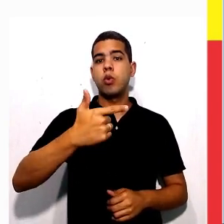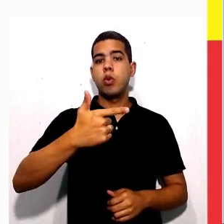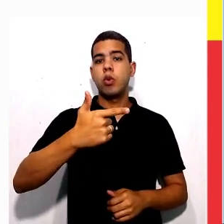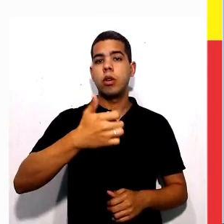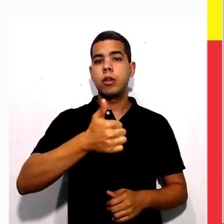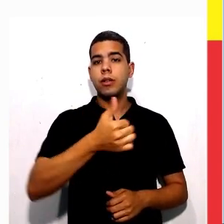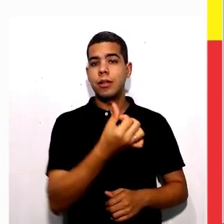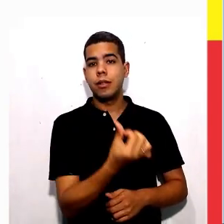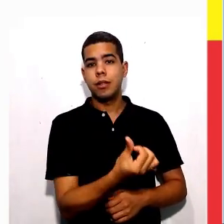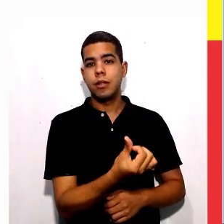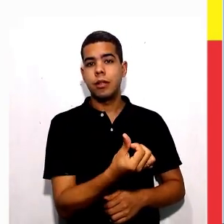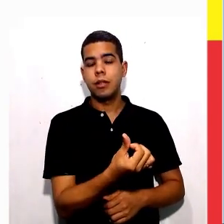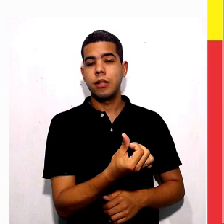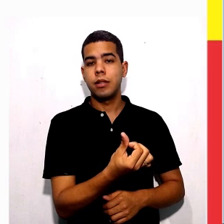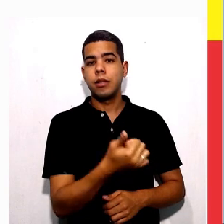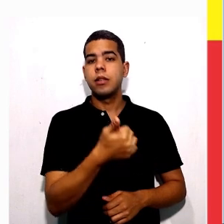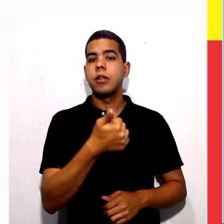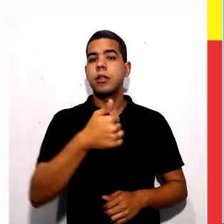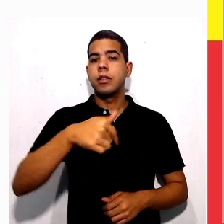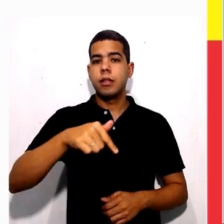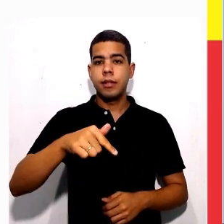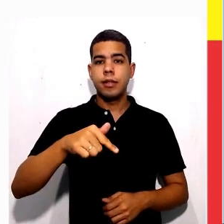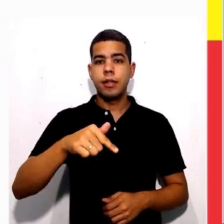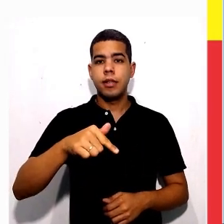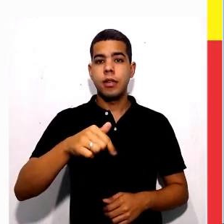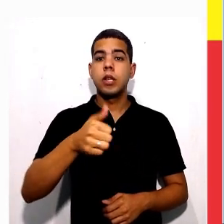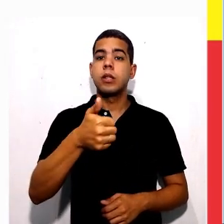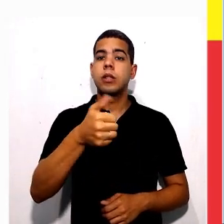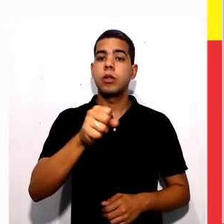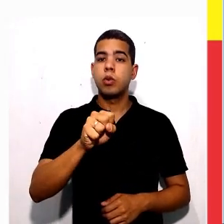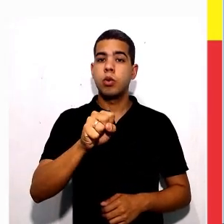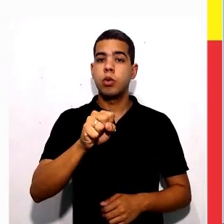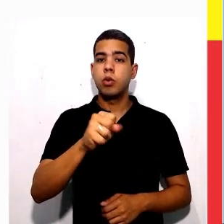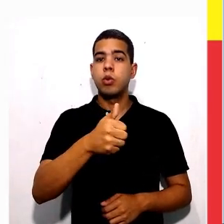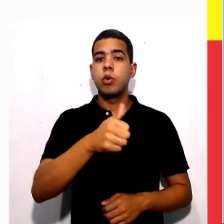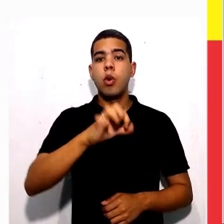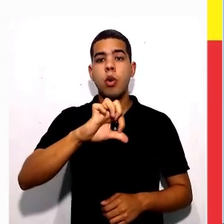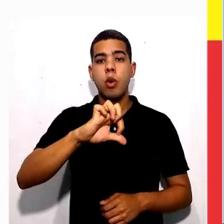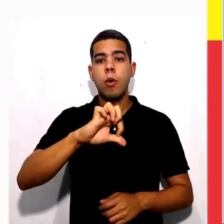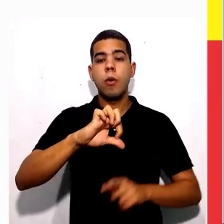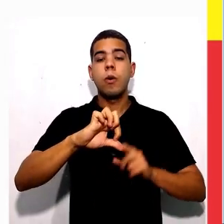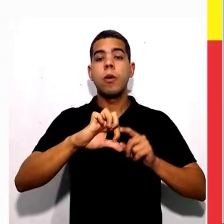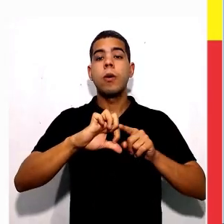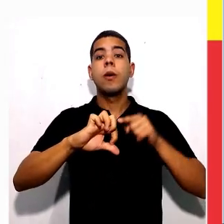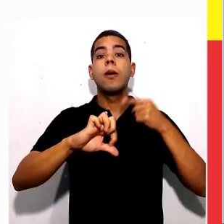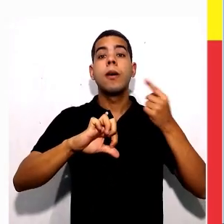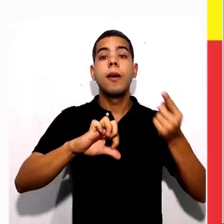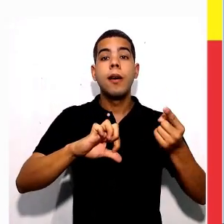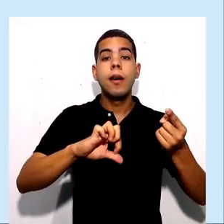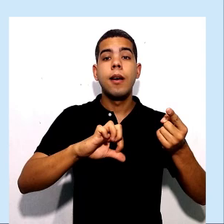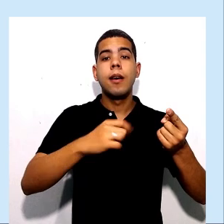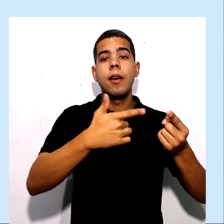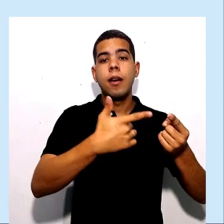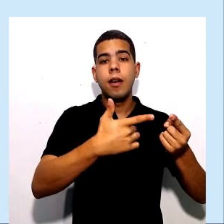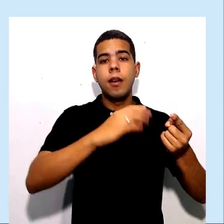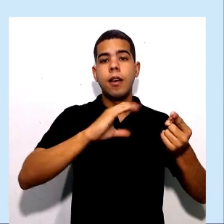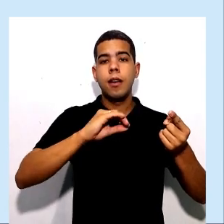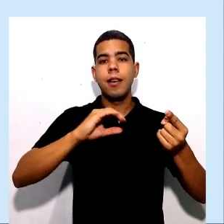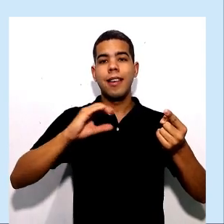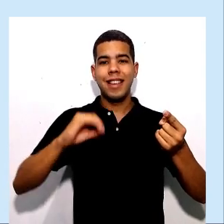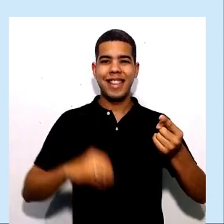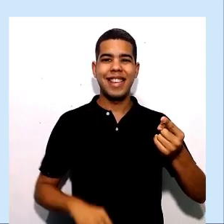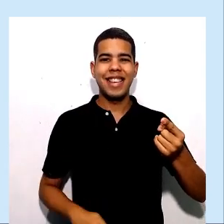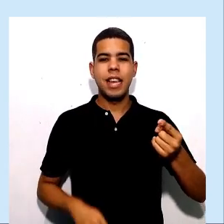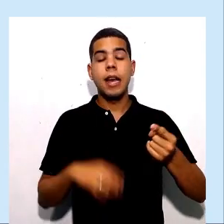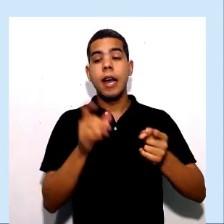12, 16, 17, 18, 19 e